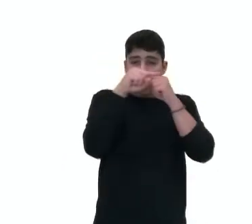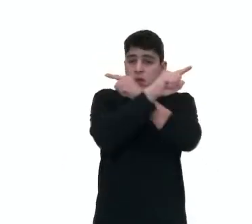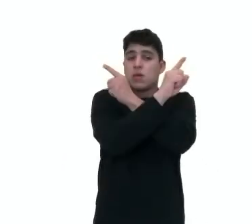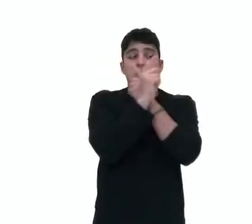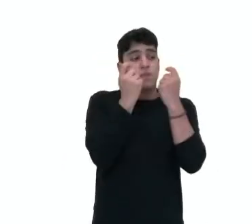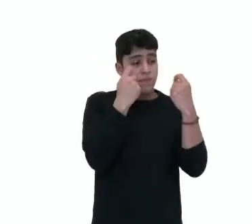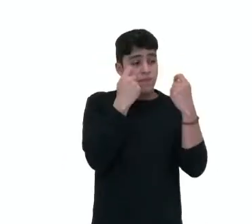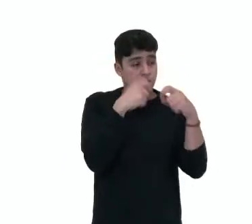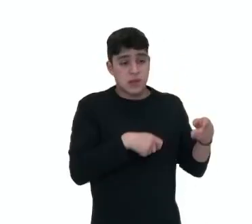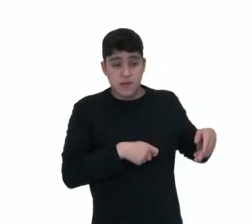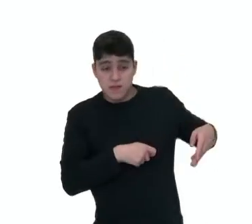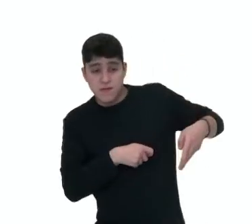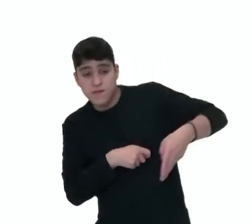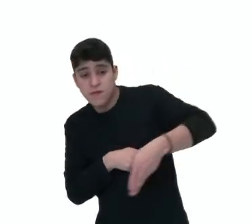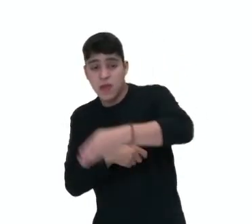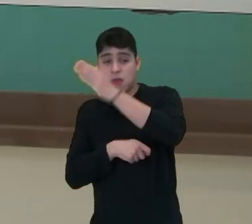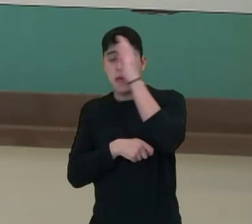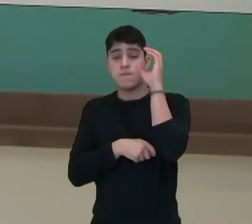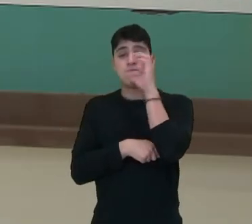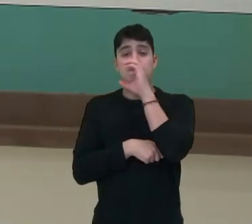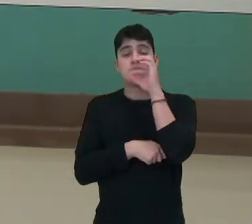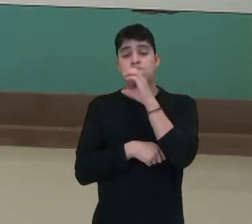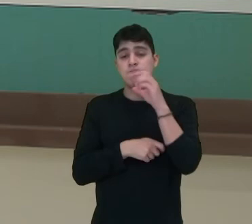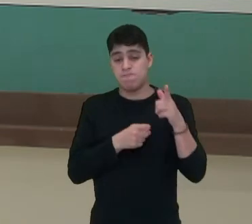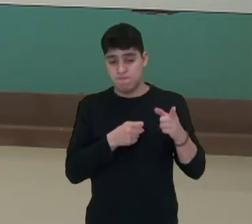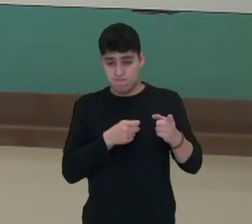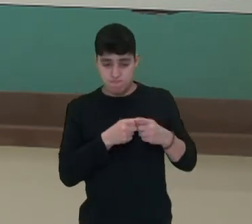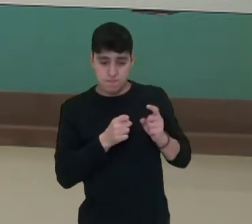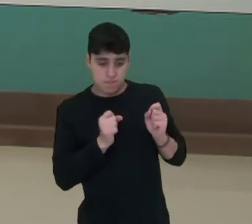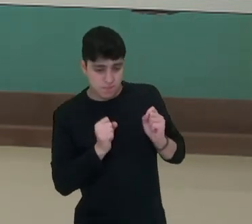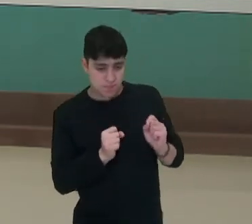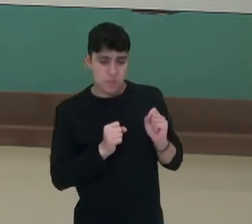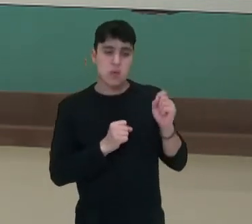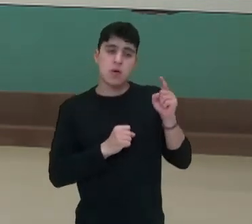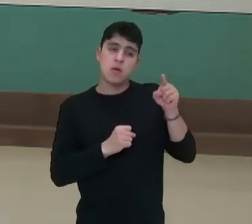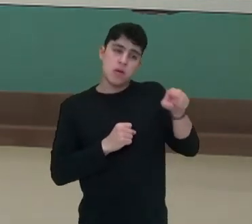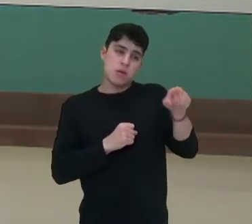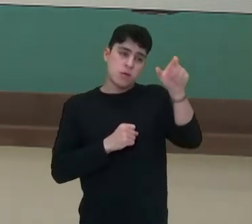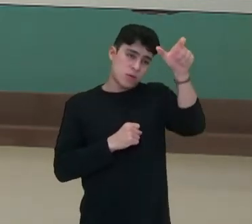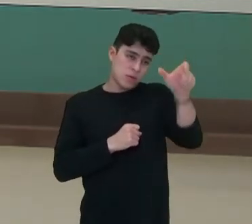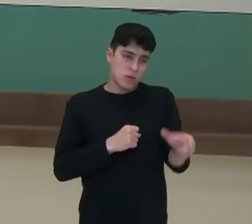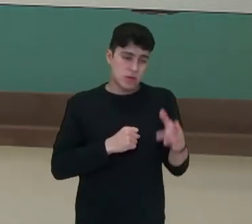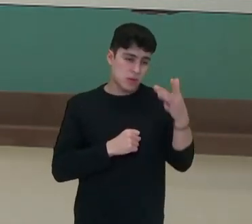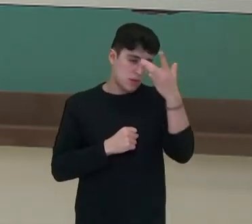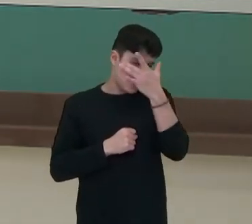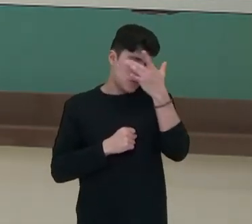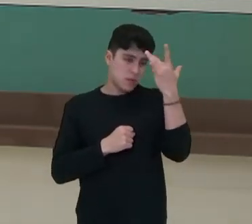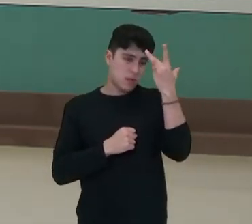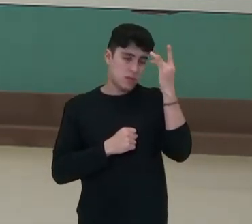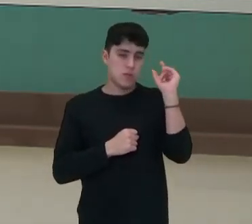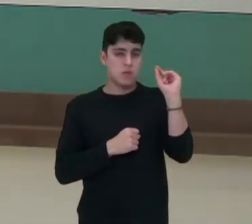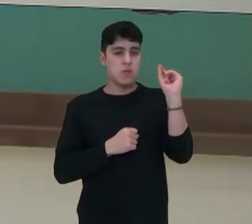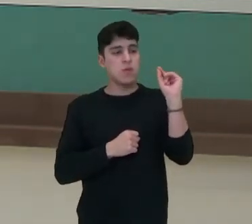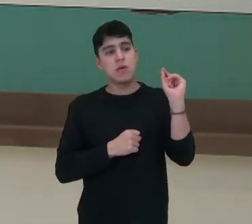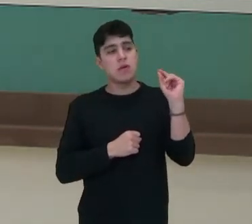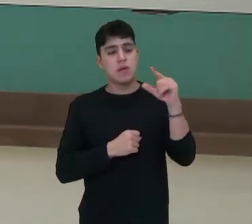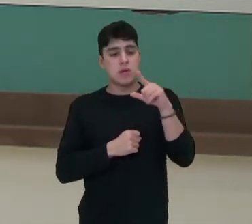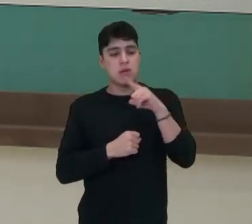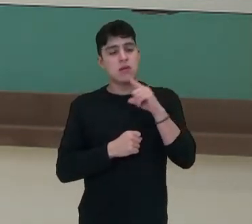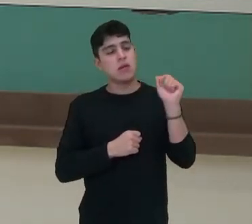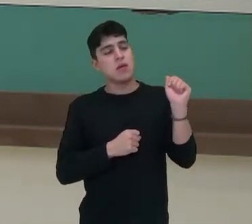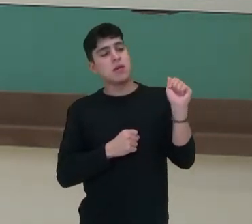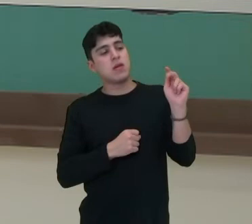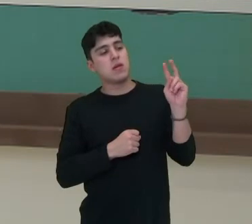necessário procurar imediatamente um médico. Pode ser que essa pessoa tenha tendo um AVC, um